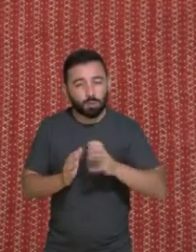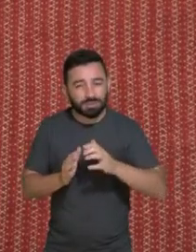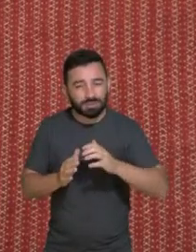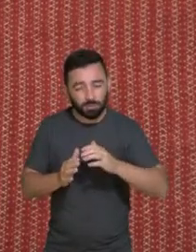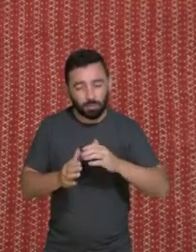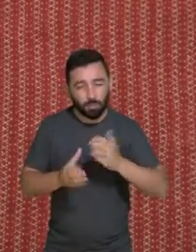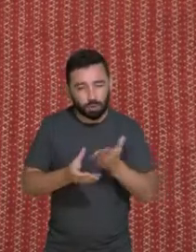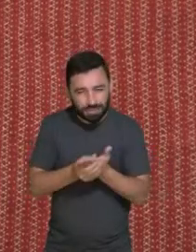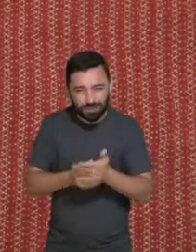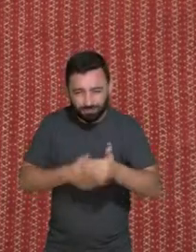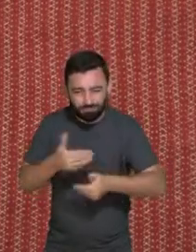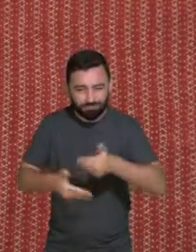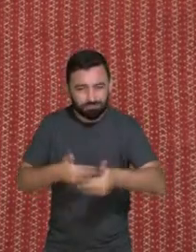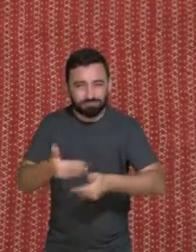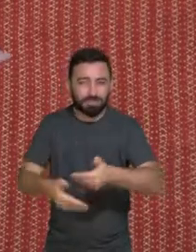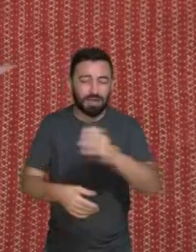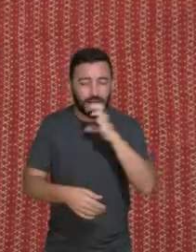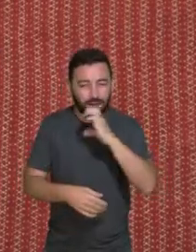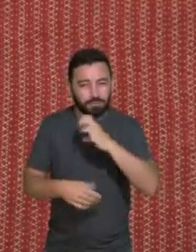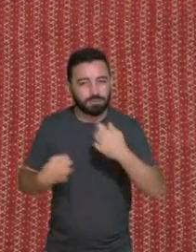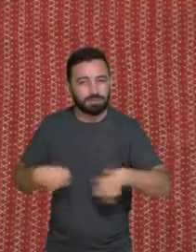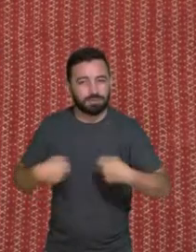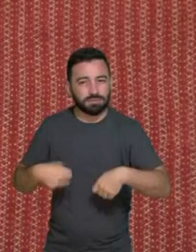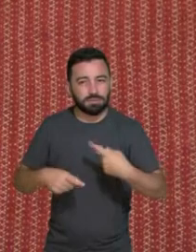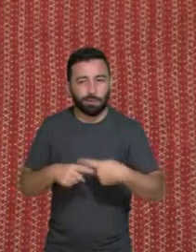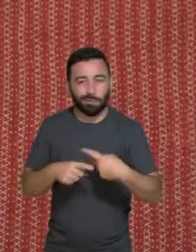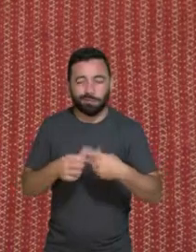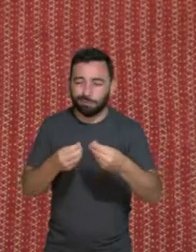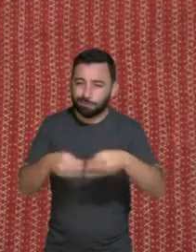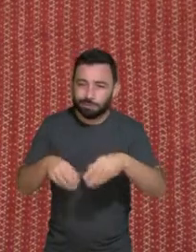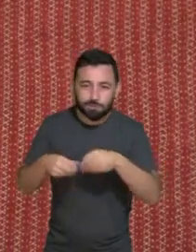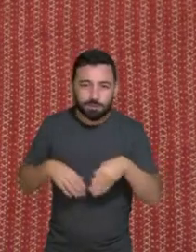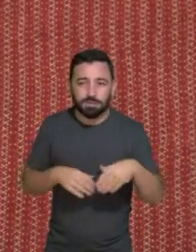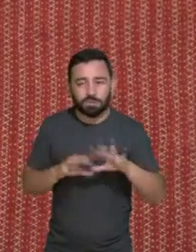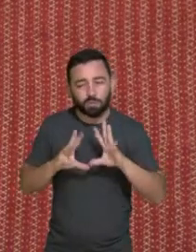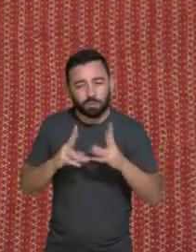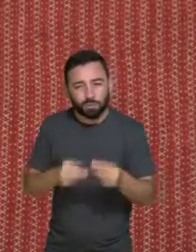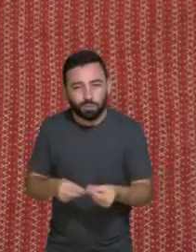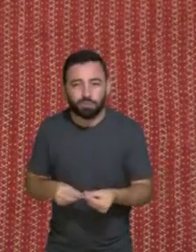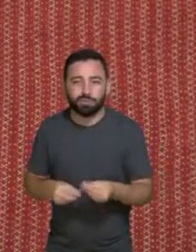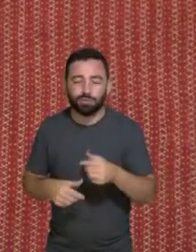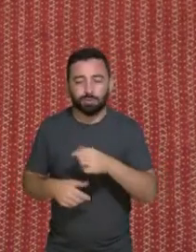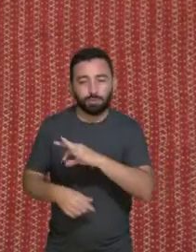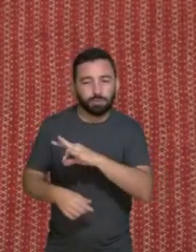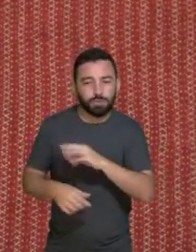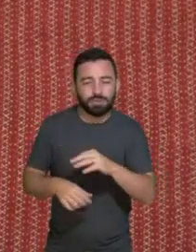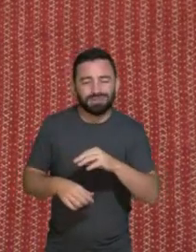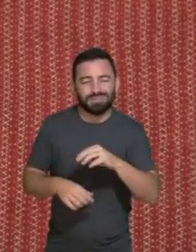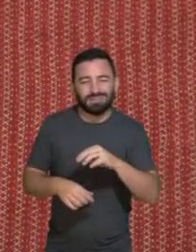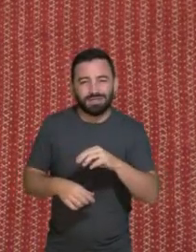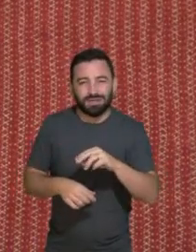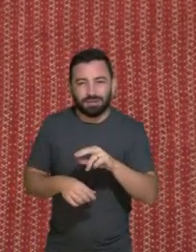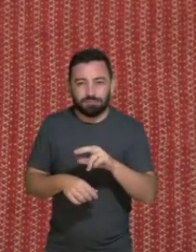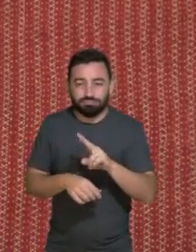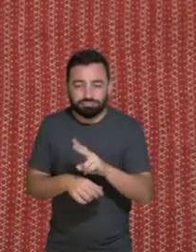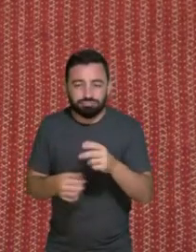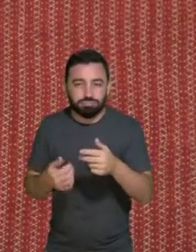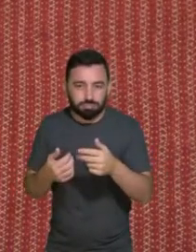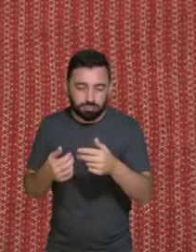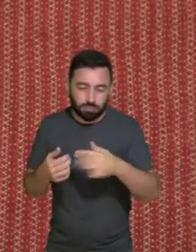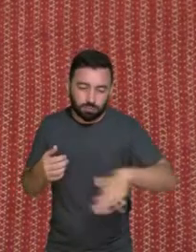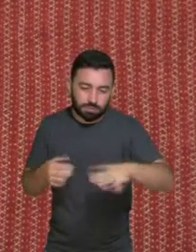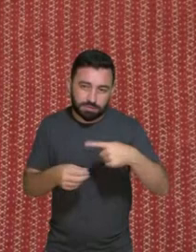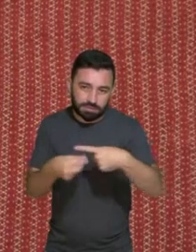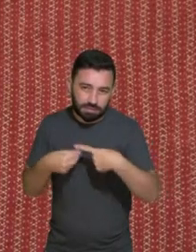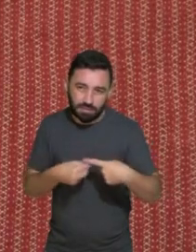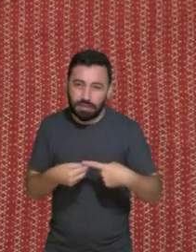mais rápido, menos moroso e tenha prejudicado tanto as guardas municipais quando renovam o seu porte ou quando pedem